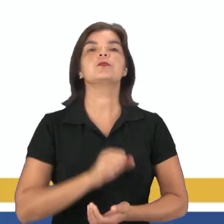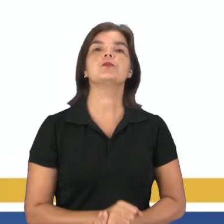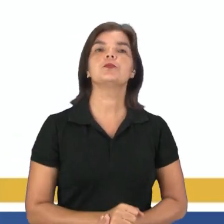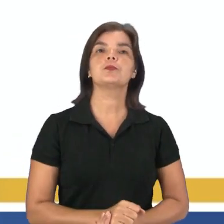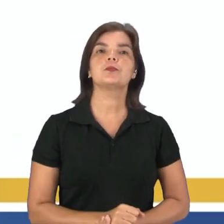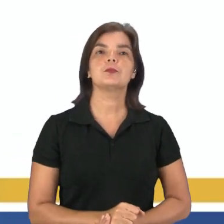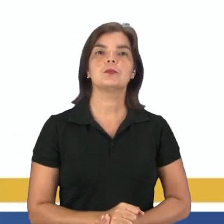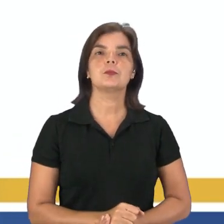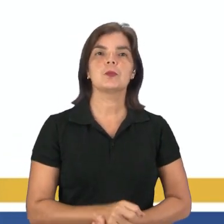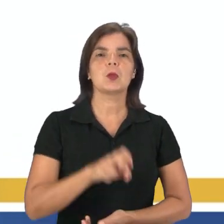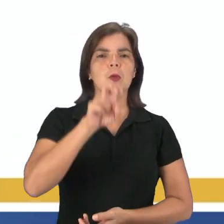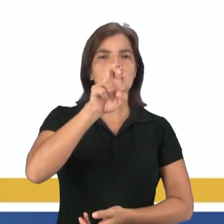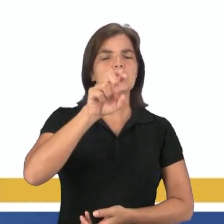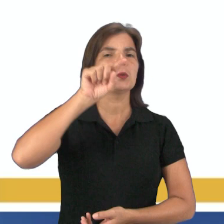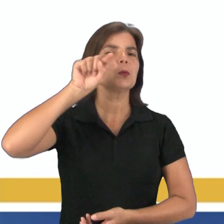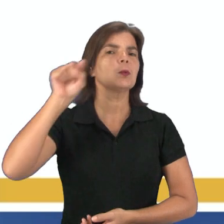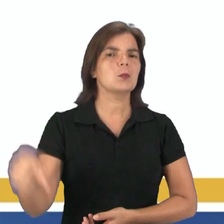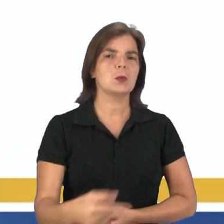2175,